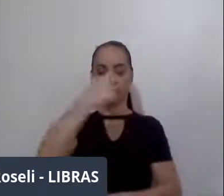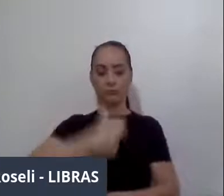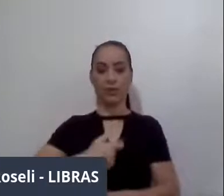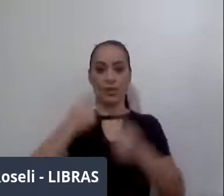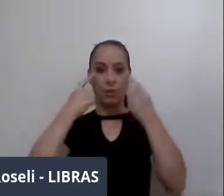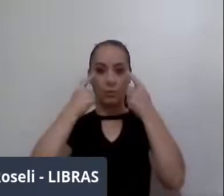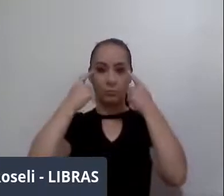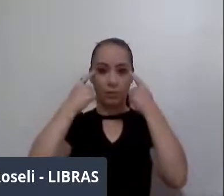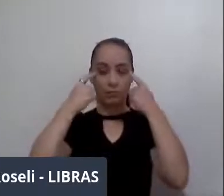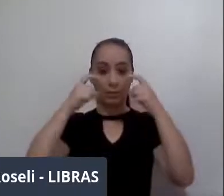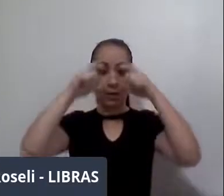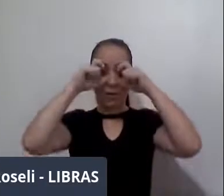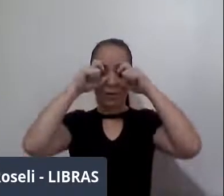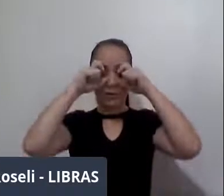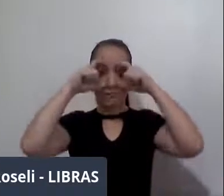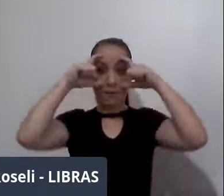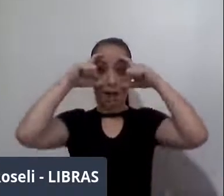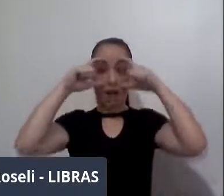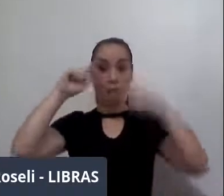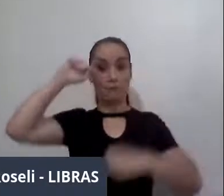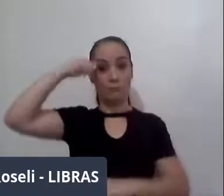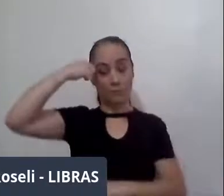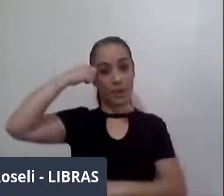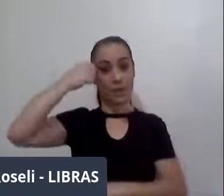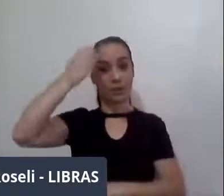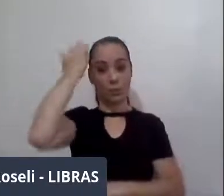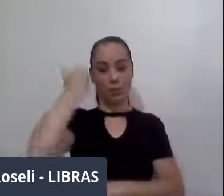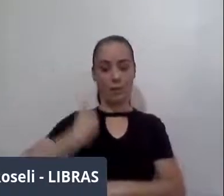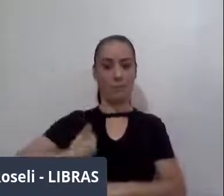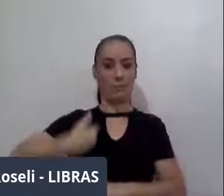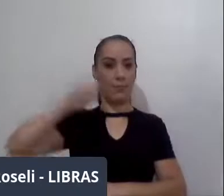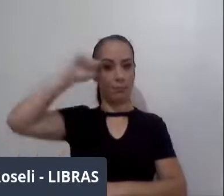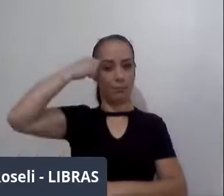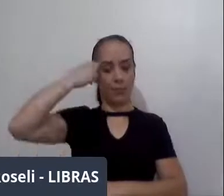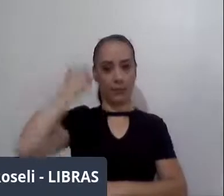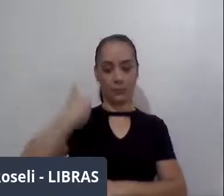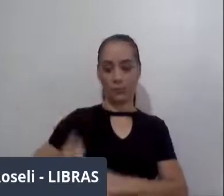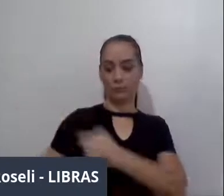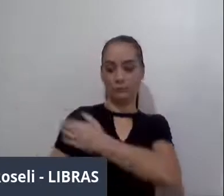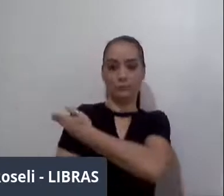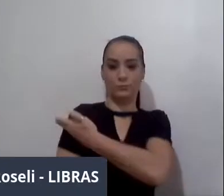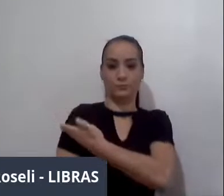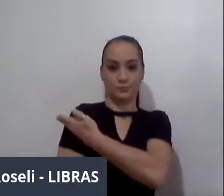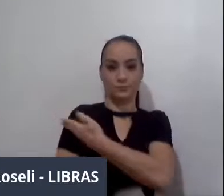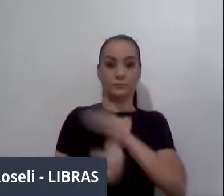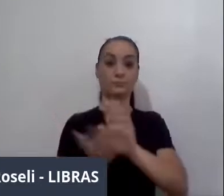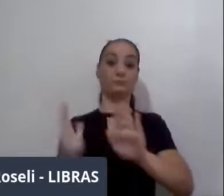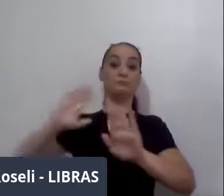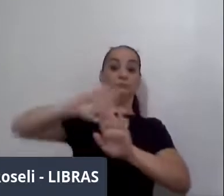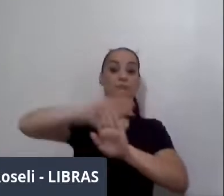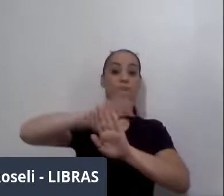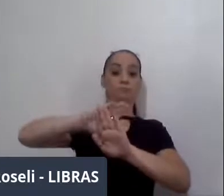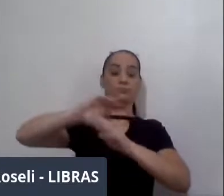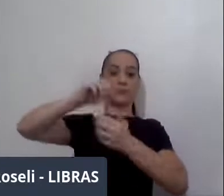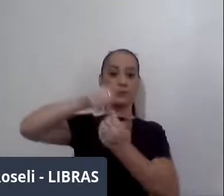óculos muito grande preto, cabelo preto até os ombros, e atrás de mim tem um banner da Compassiva e do Acnur, que